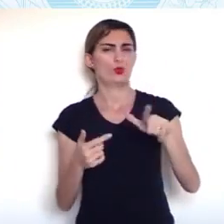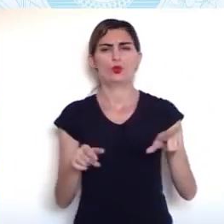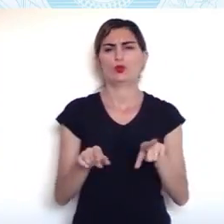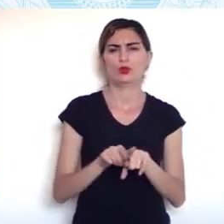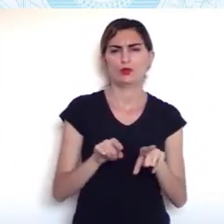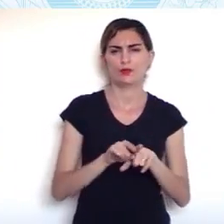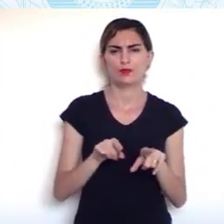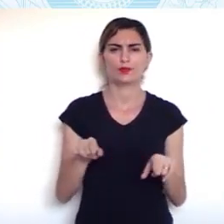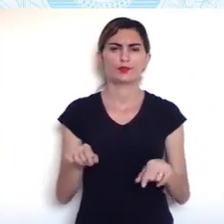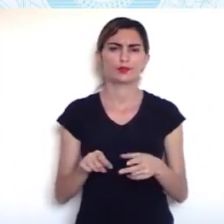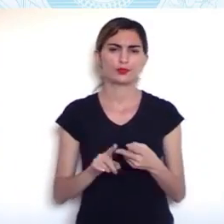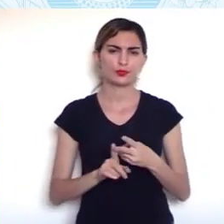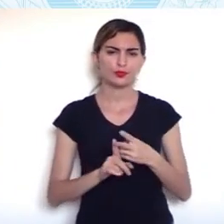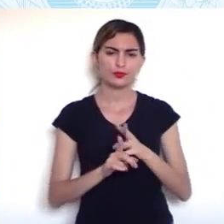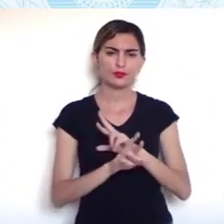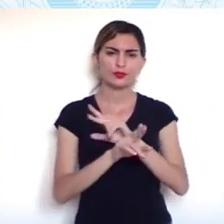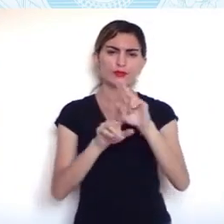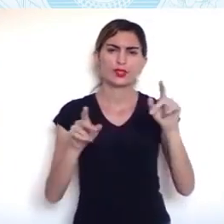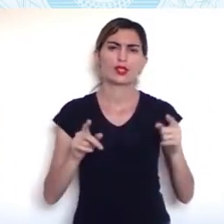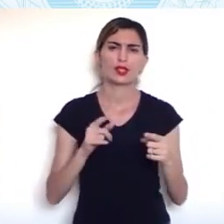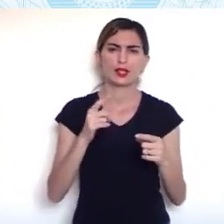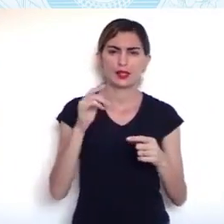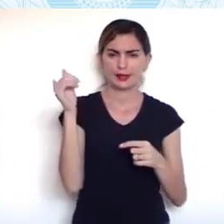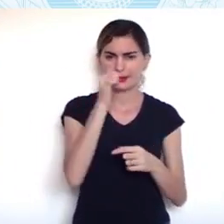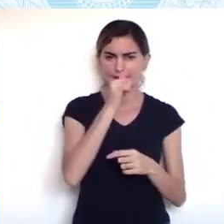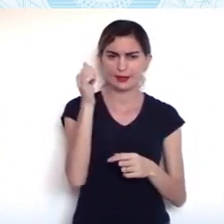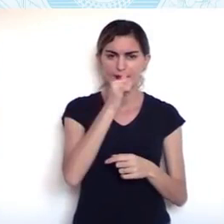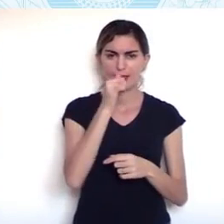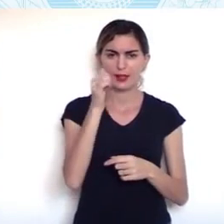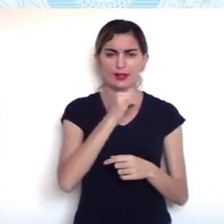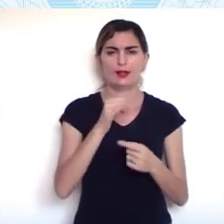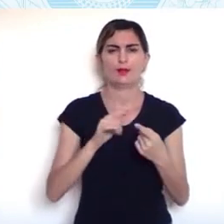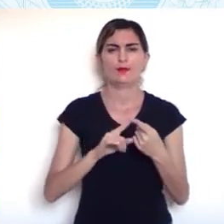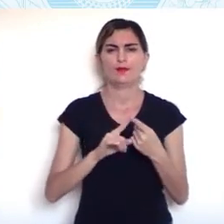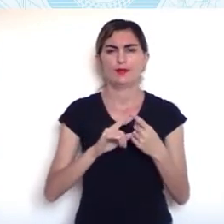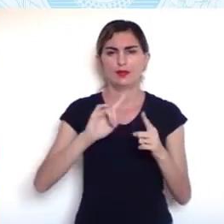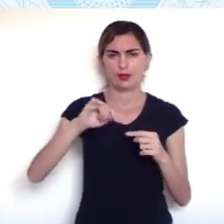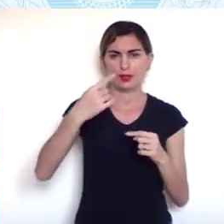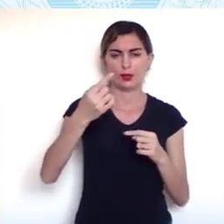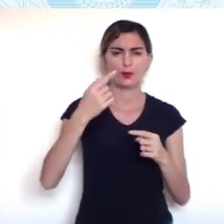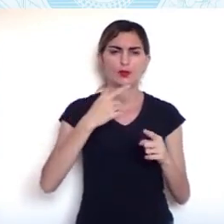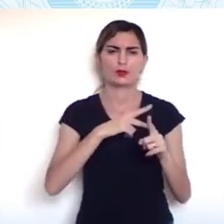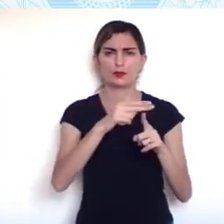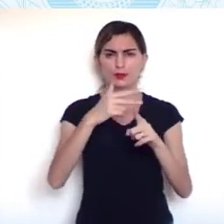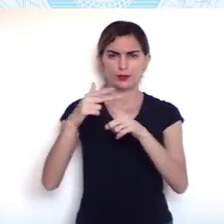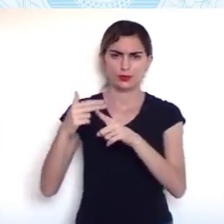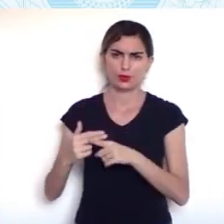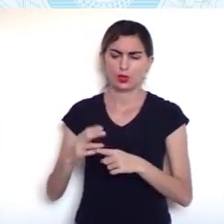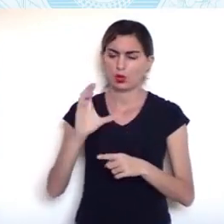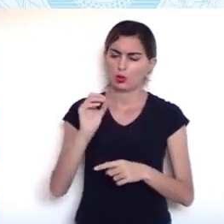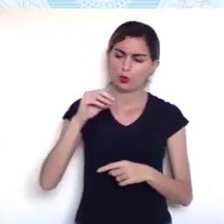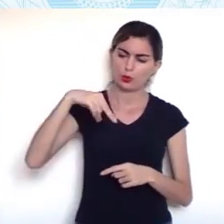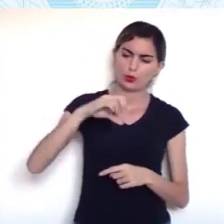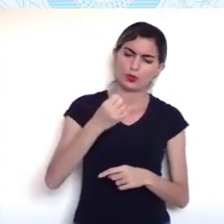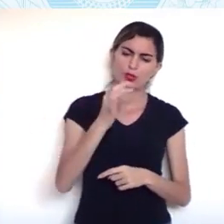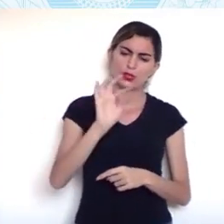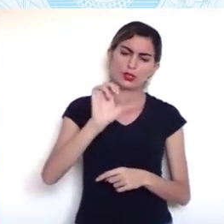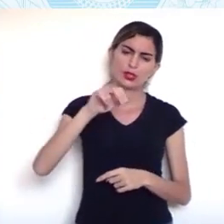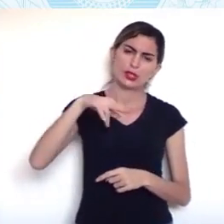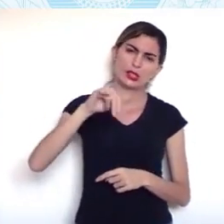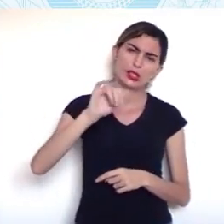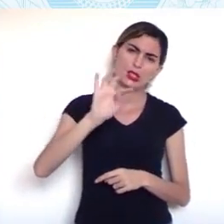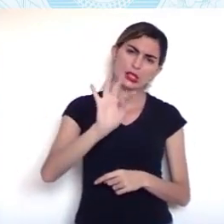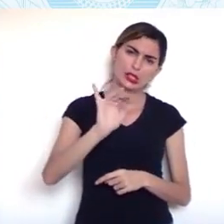é a vinda de sábios, né? Bizantino para a Itália. Após a conquista de Constantinopla